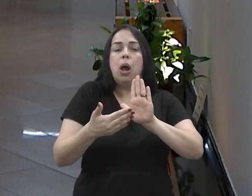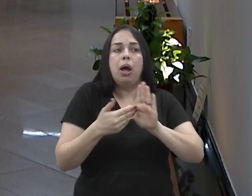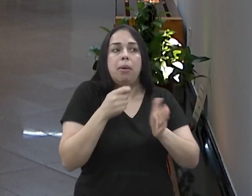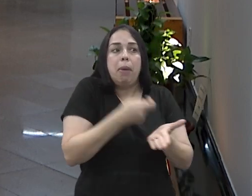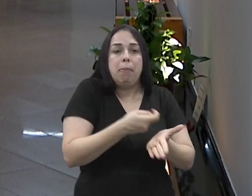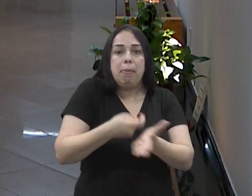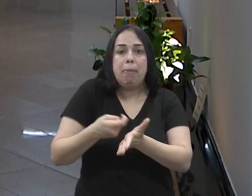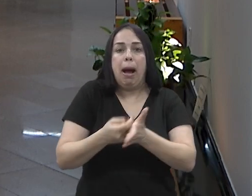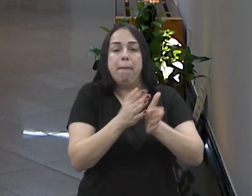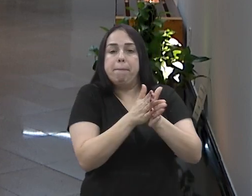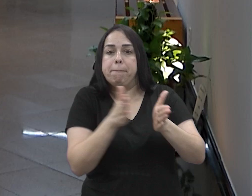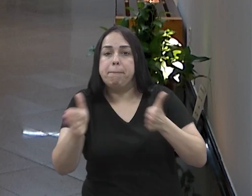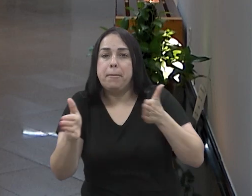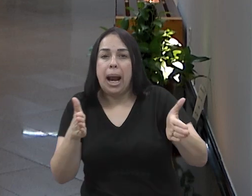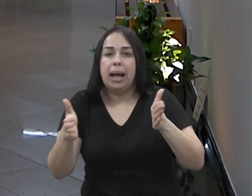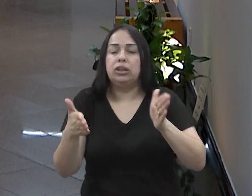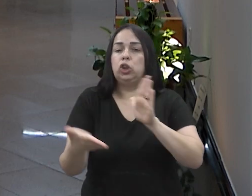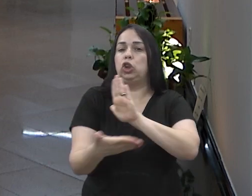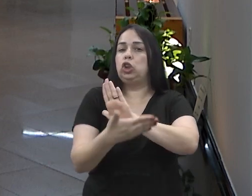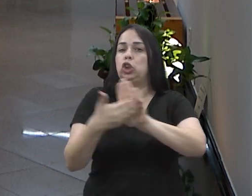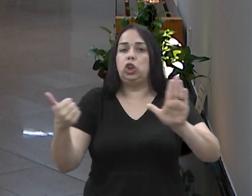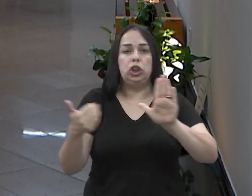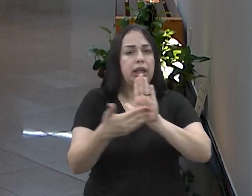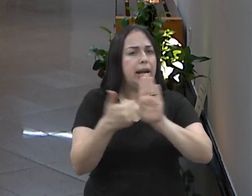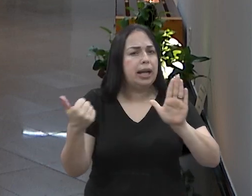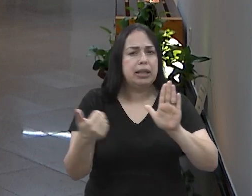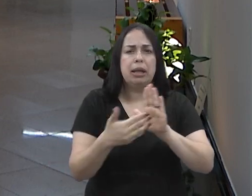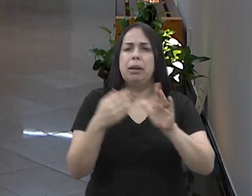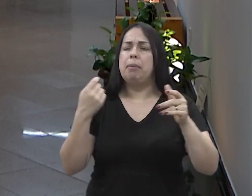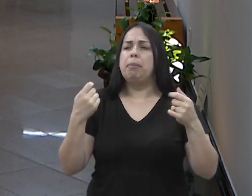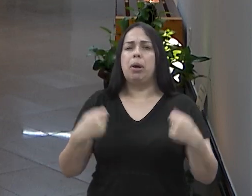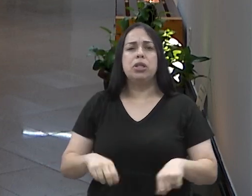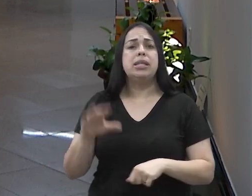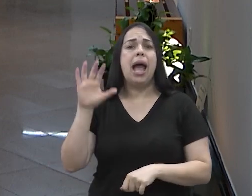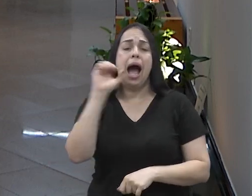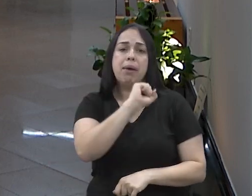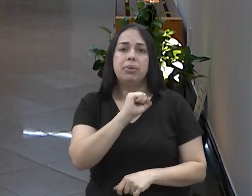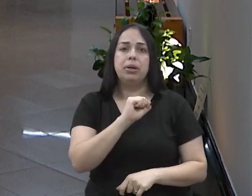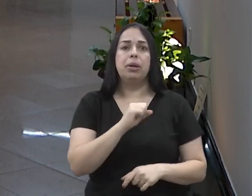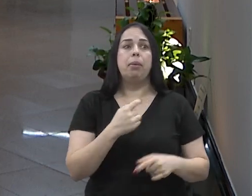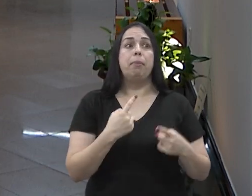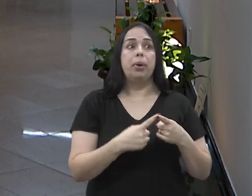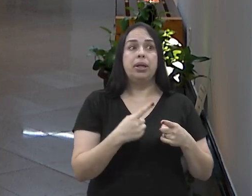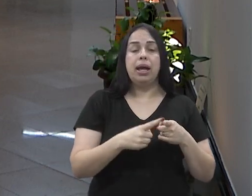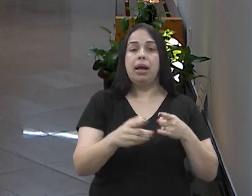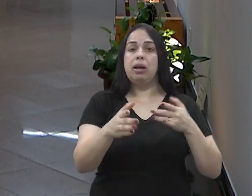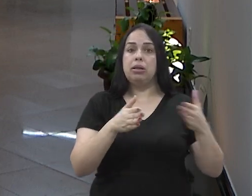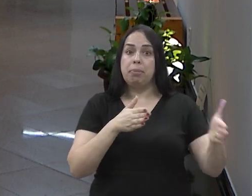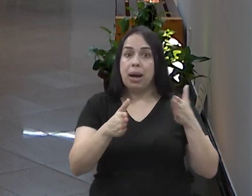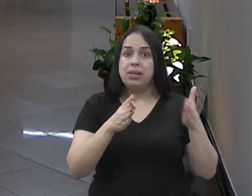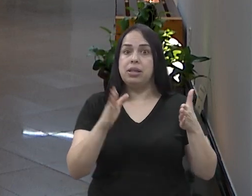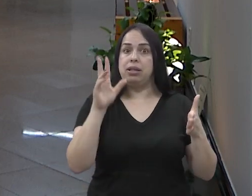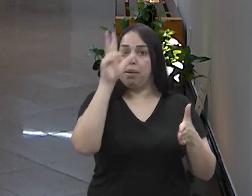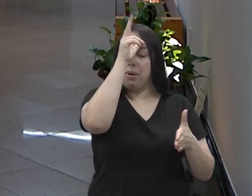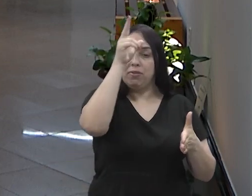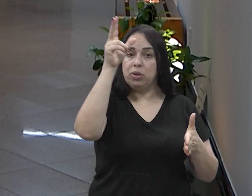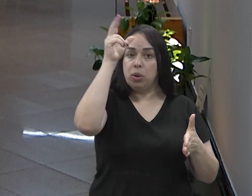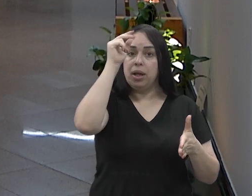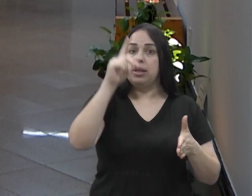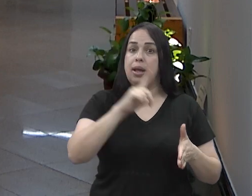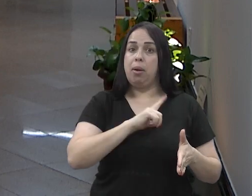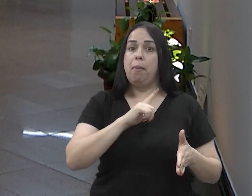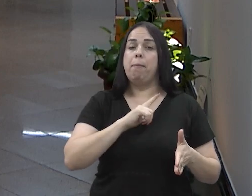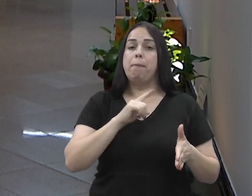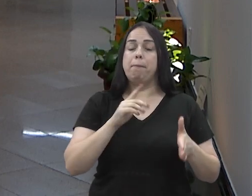licença, prazo para a autorização da instalação da antena. Se a prefeitura perder o prazo ou demorar muito, automaticamente